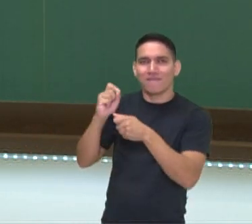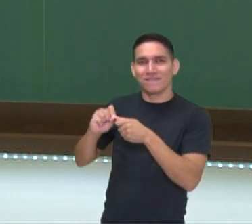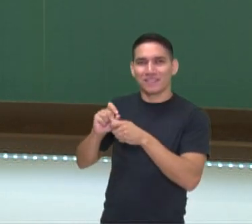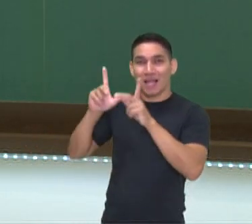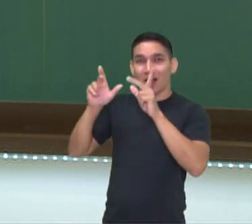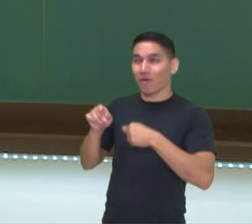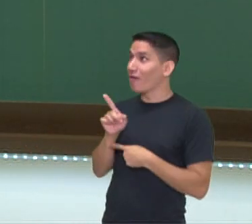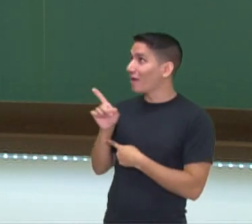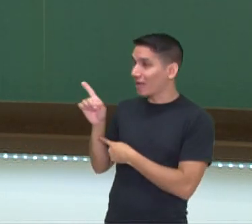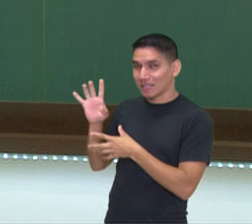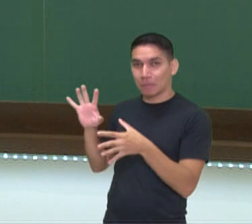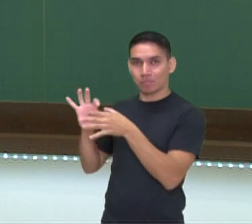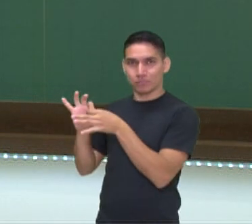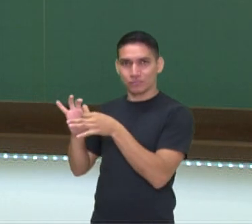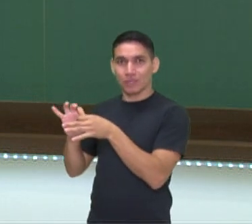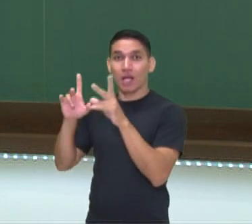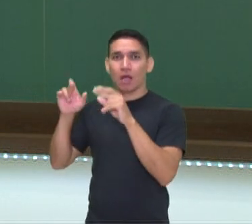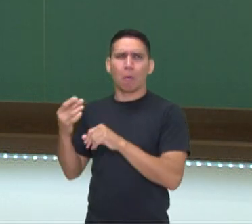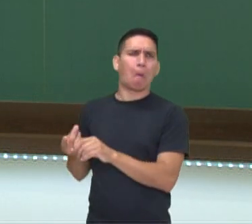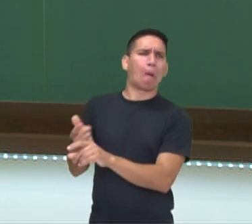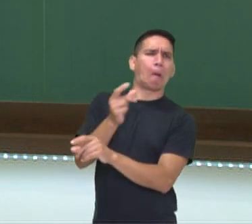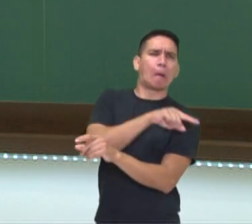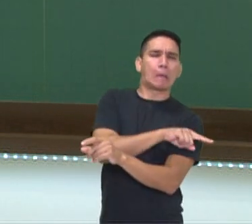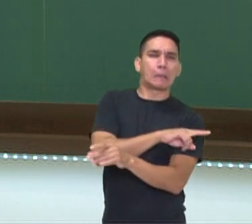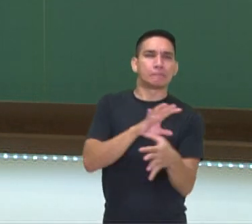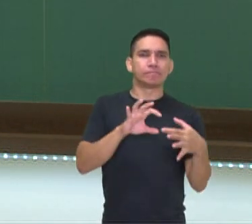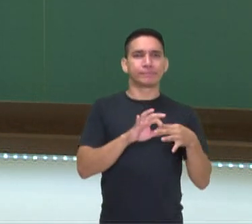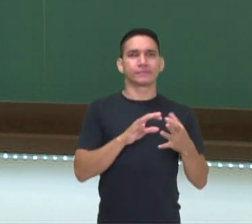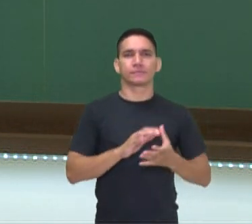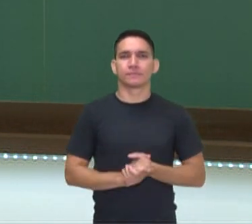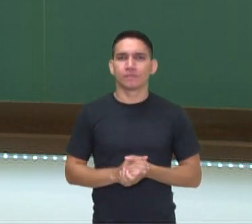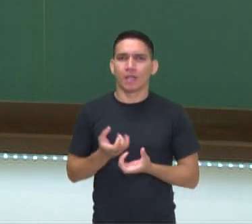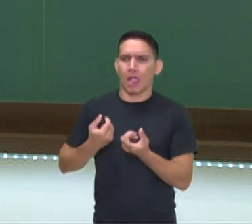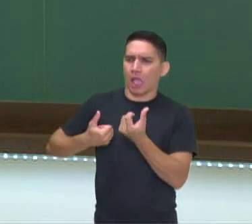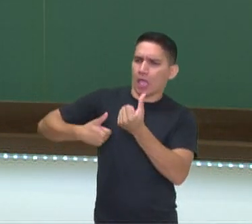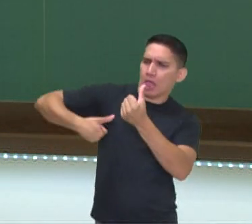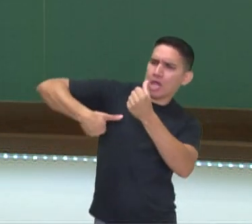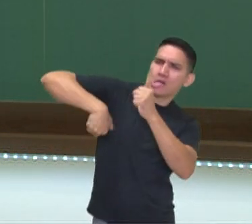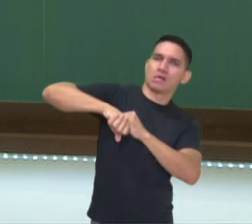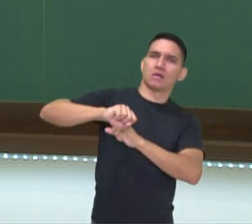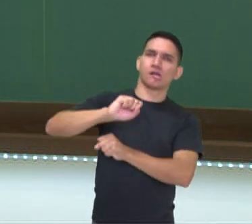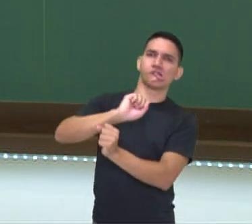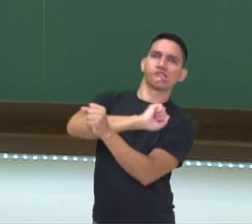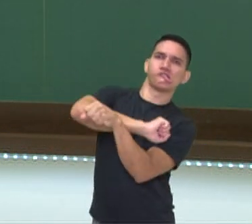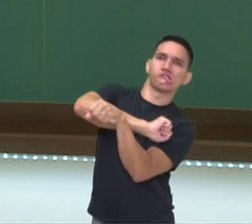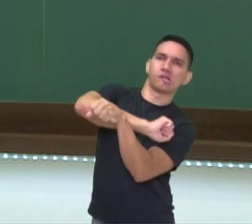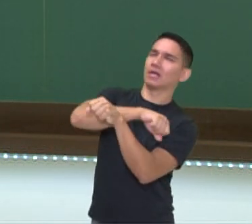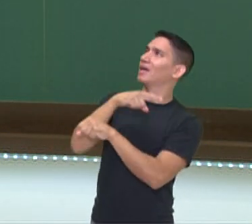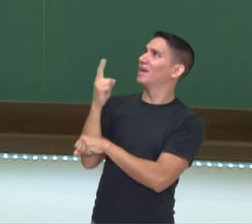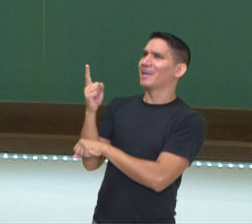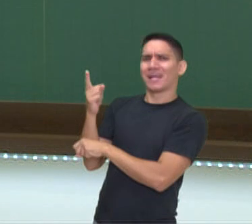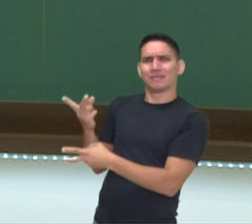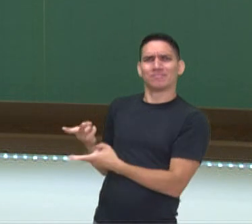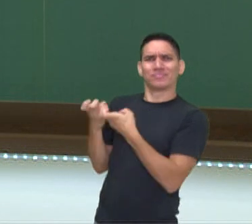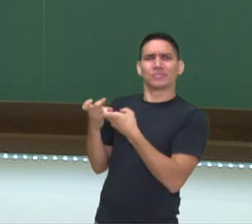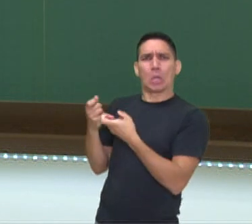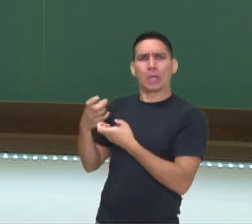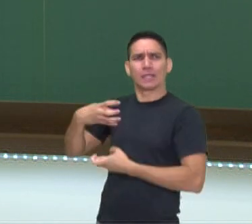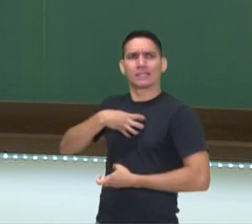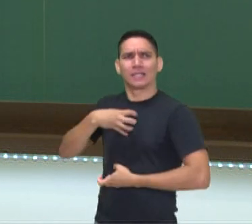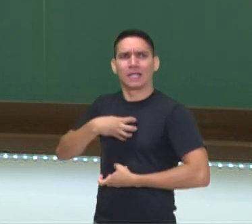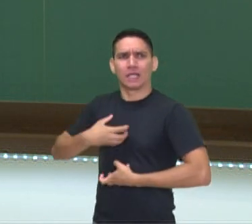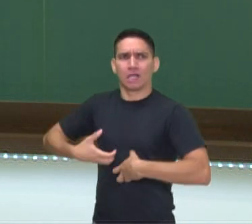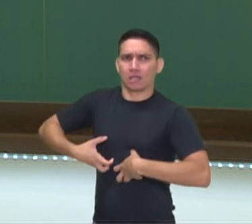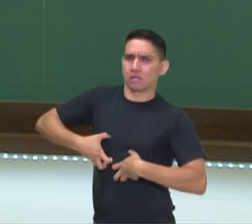o Renascimento. E olha o excesso de contorcionismo, né? A escultura aqui de Hércules e Nesso, veja que ela tem uma